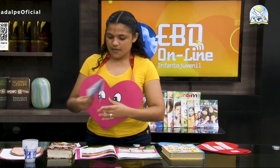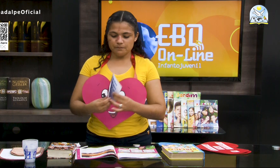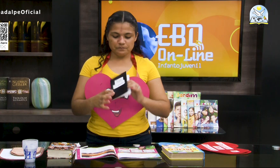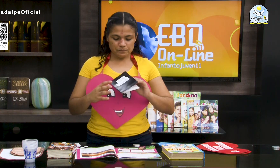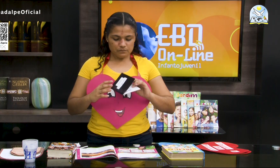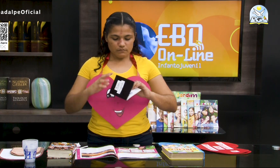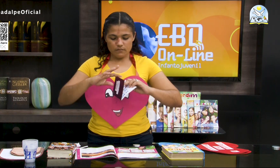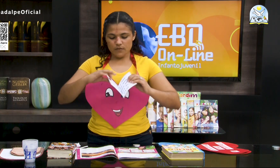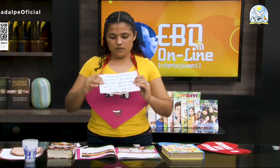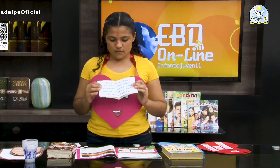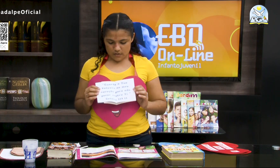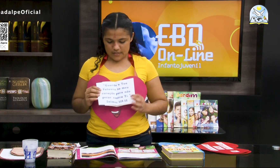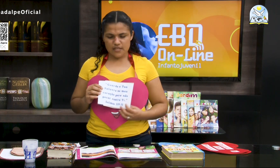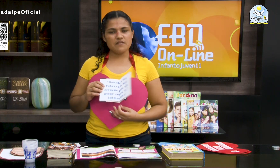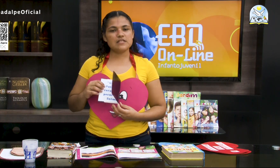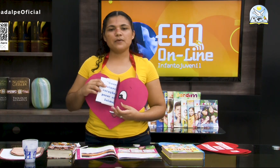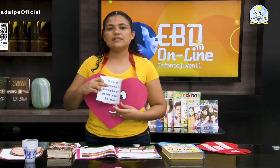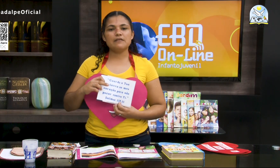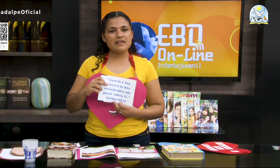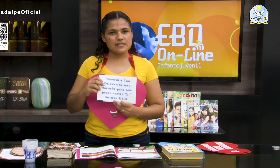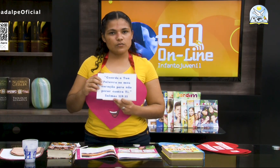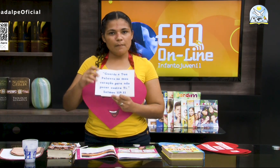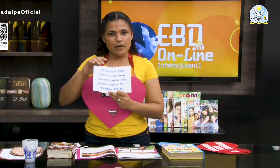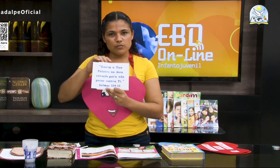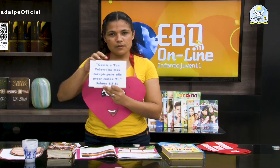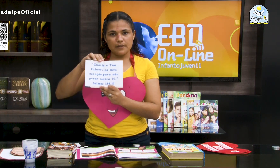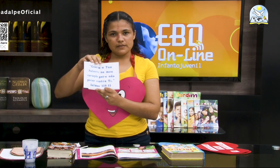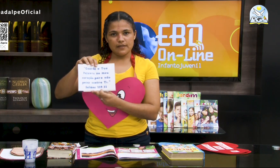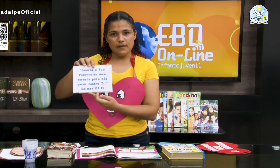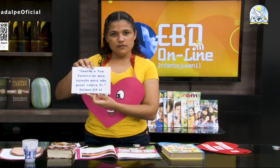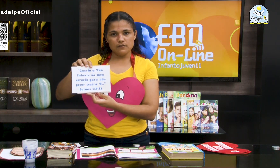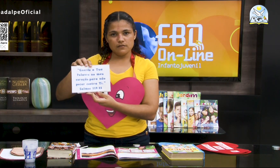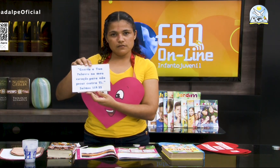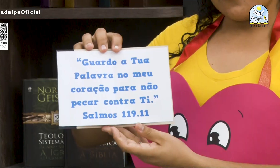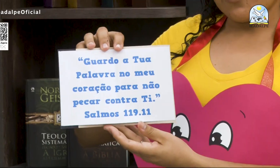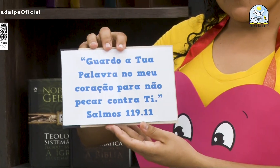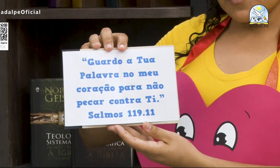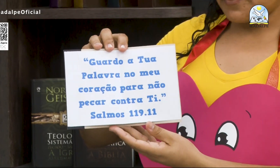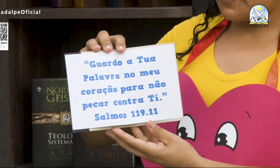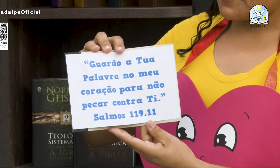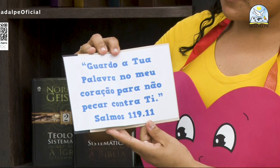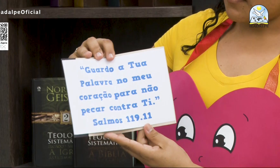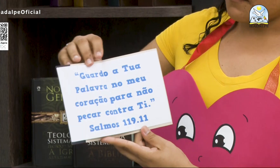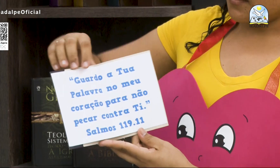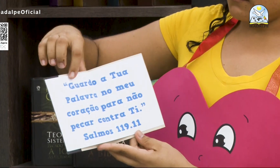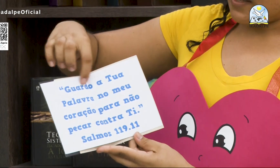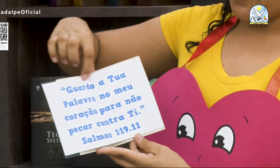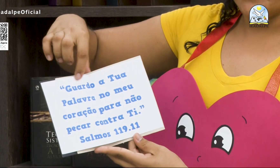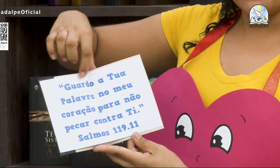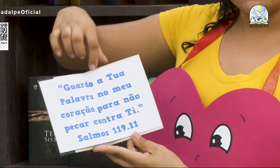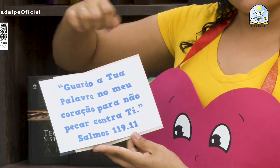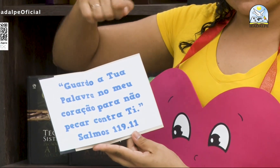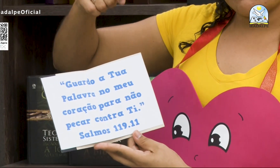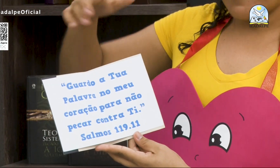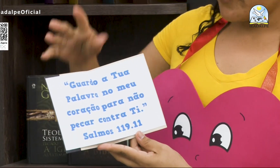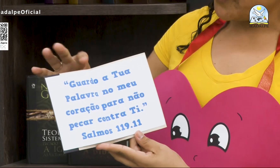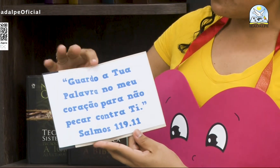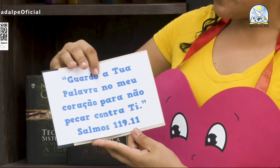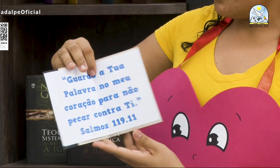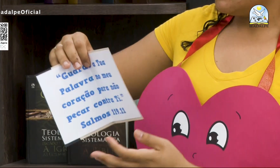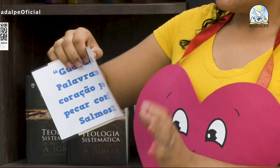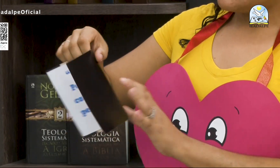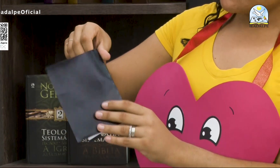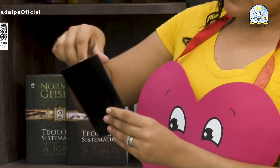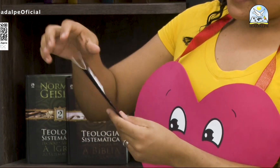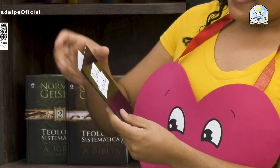material aqui. Isso aqui você pode estar fazendo à mão também, tá? Ó, você pode estar fazendo à mão, apunho aqui, escrever apunho,